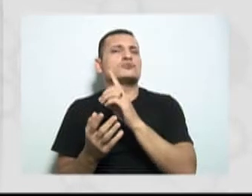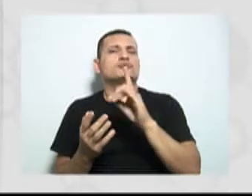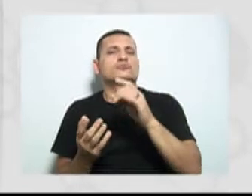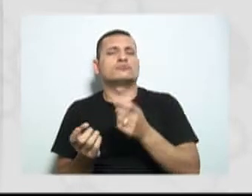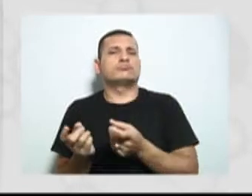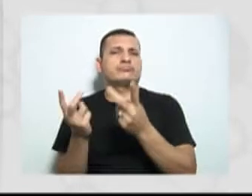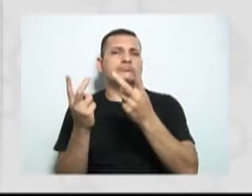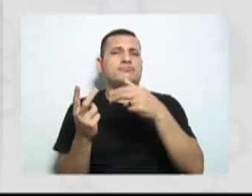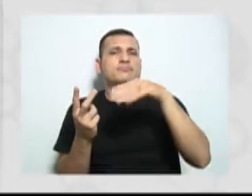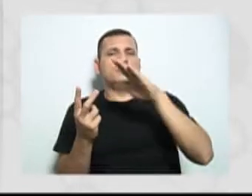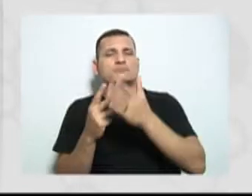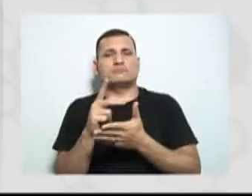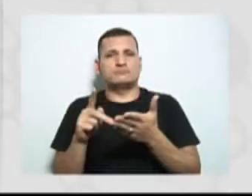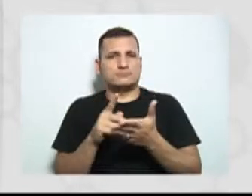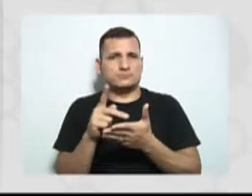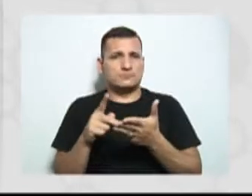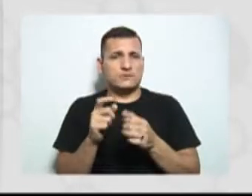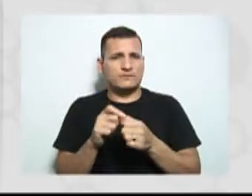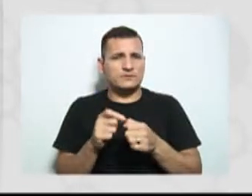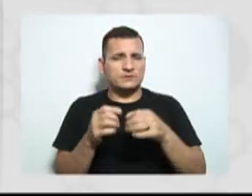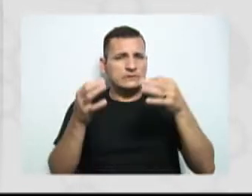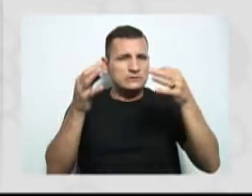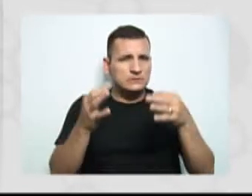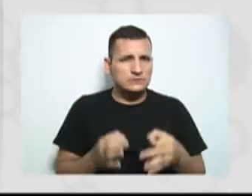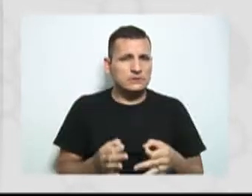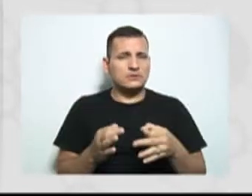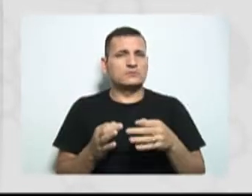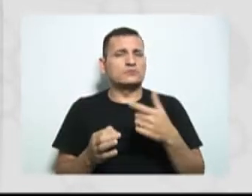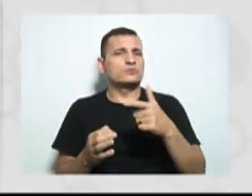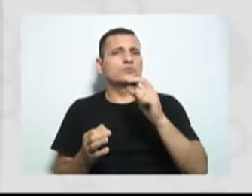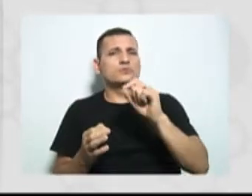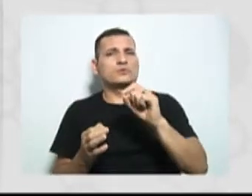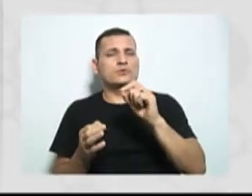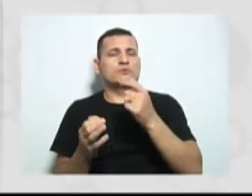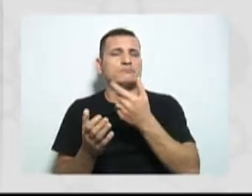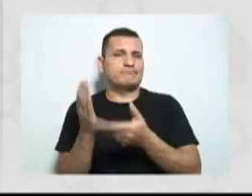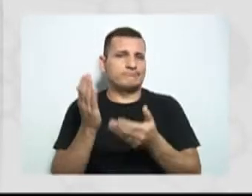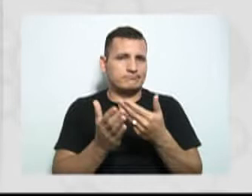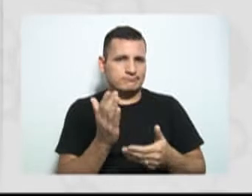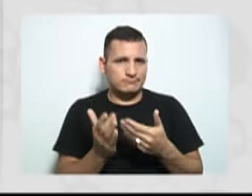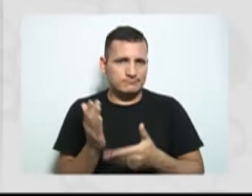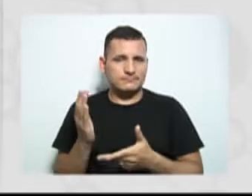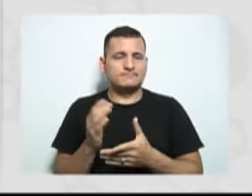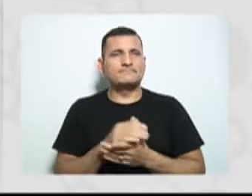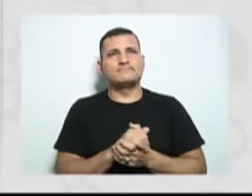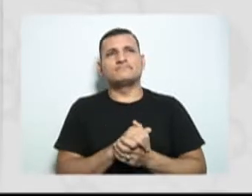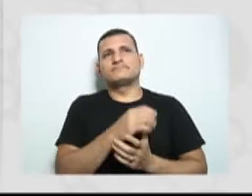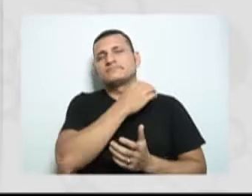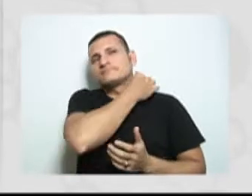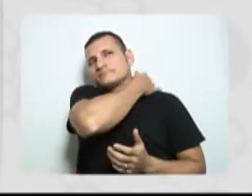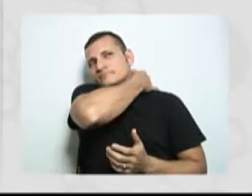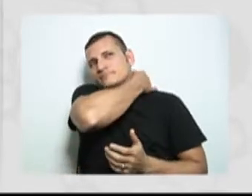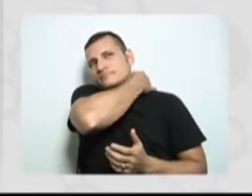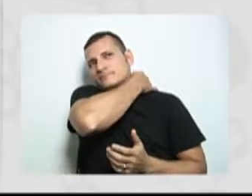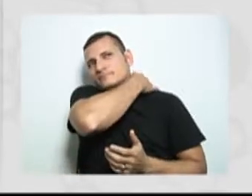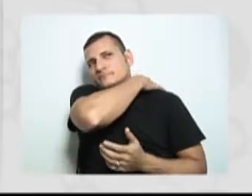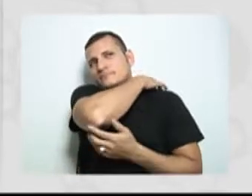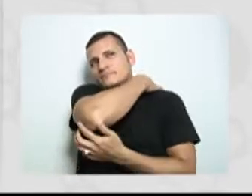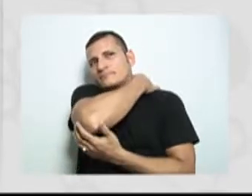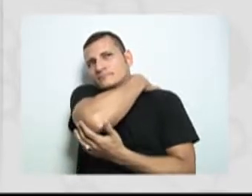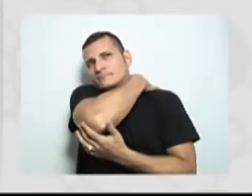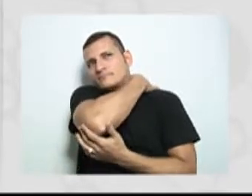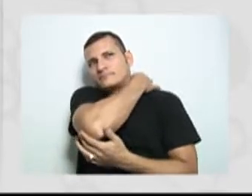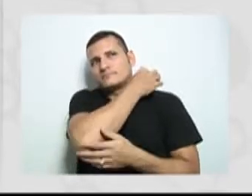pudins para poder fazer tudo na medida certa para que não tenha o quê? Desperdício. E nós temos também o quê? Avaliar